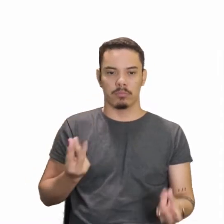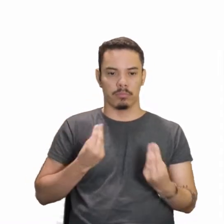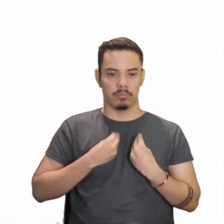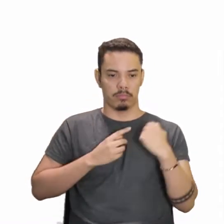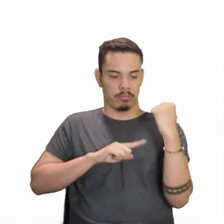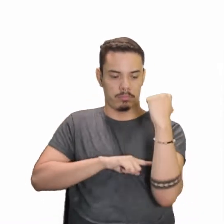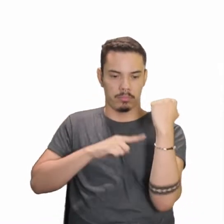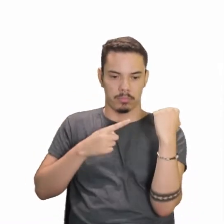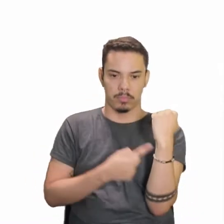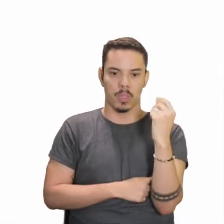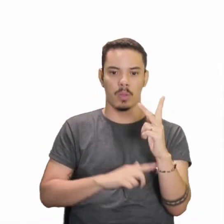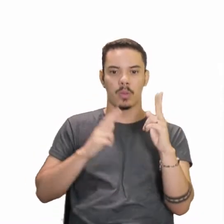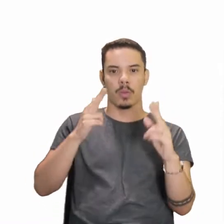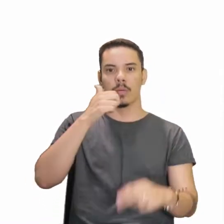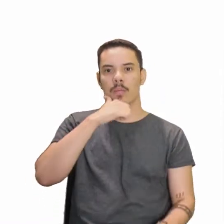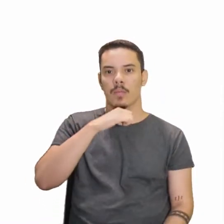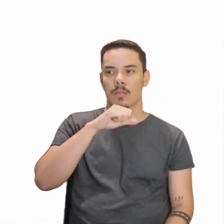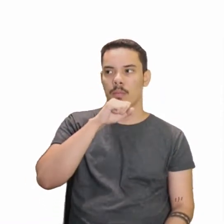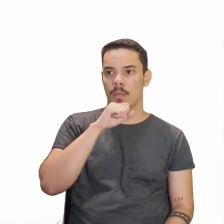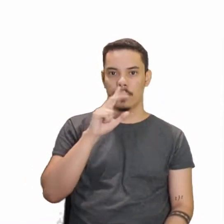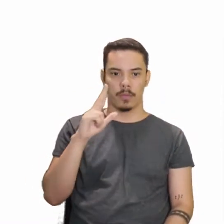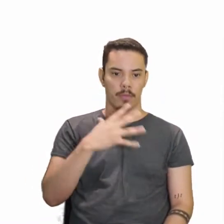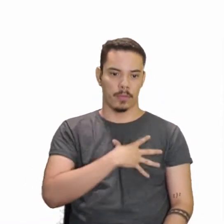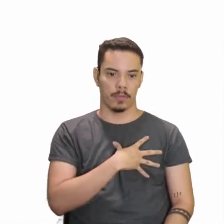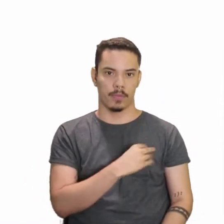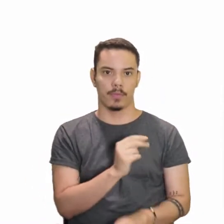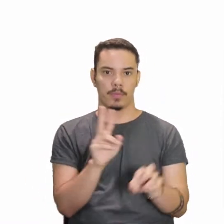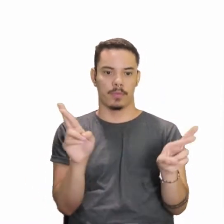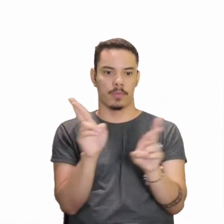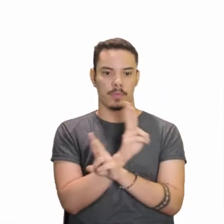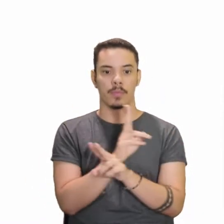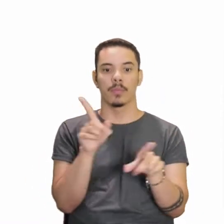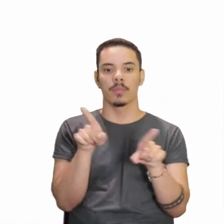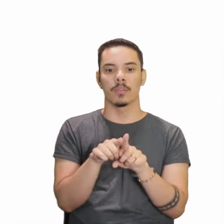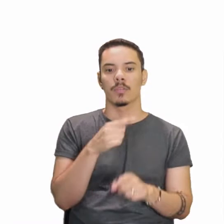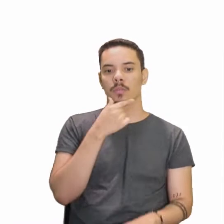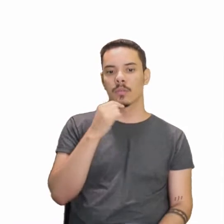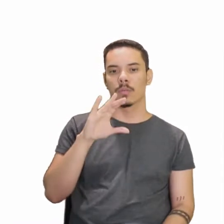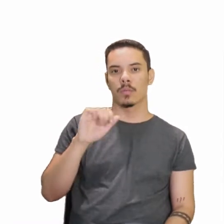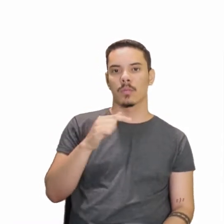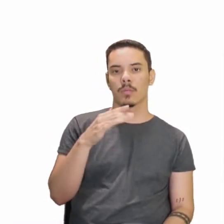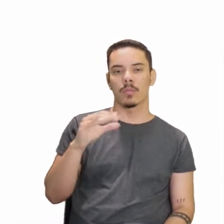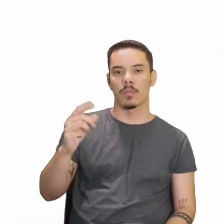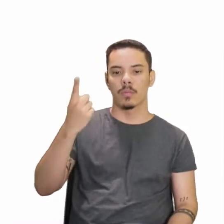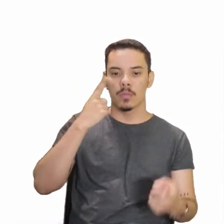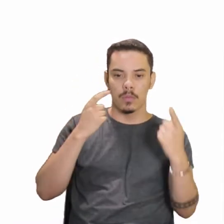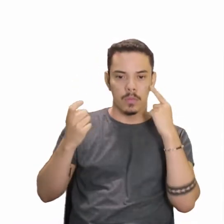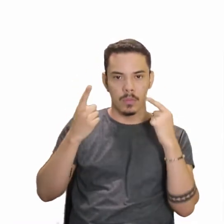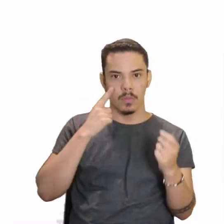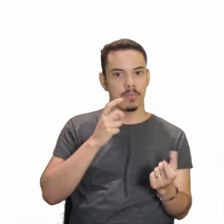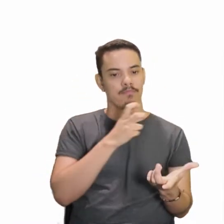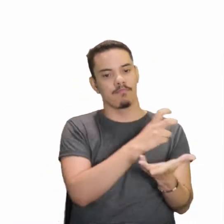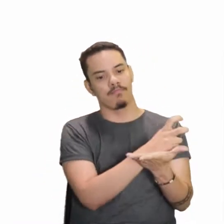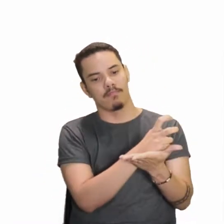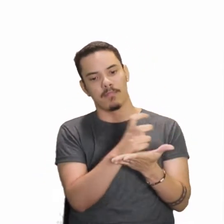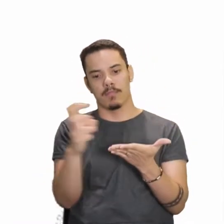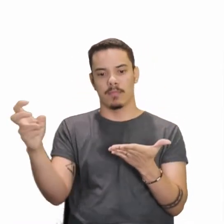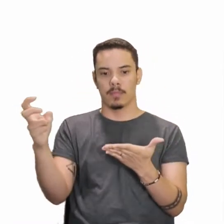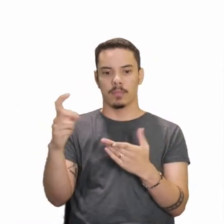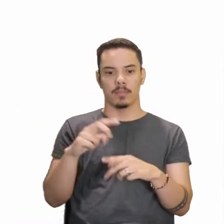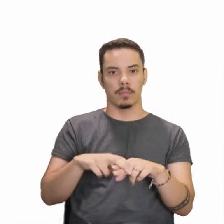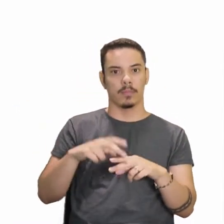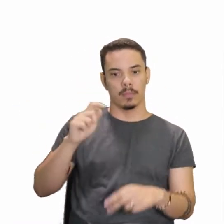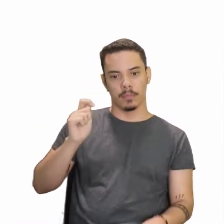materna ouvi meu filho, e em que Camões chorou no exílio amargo, o gênio